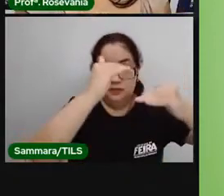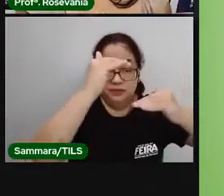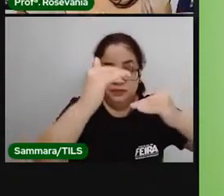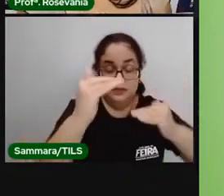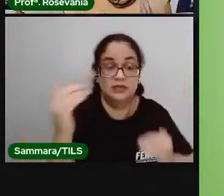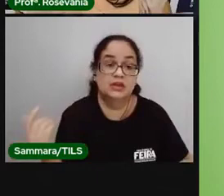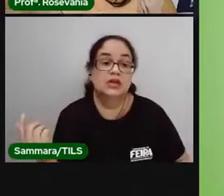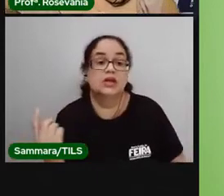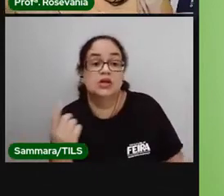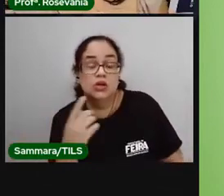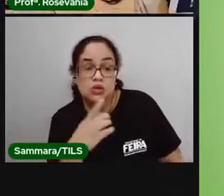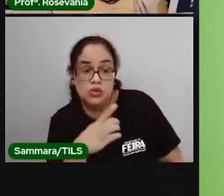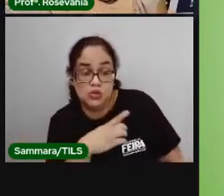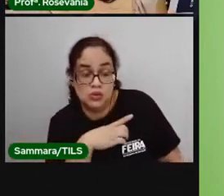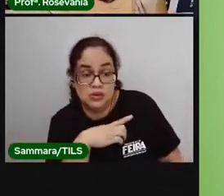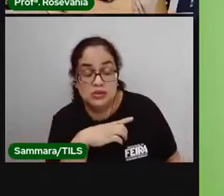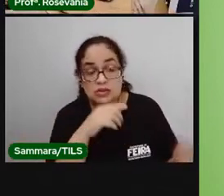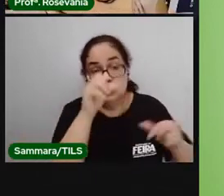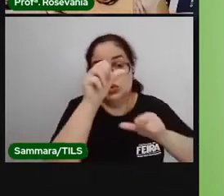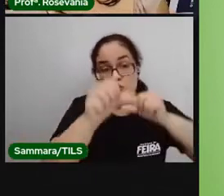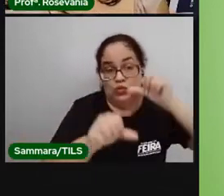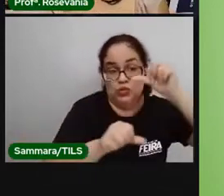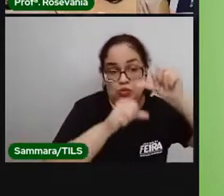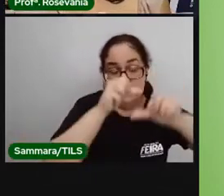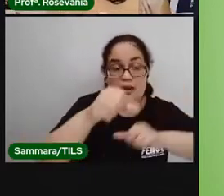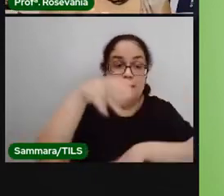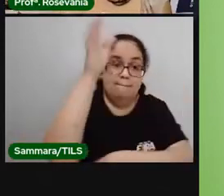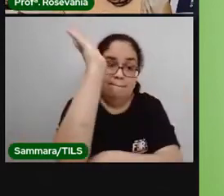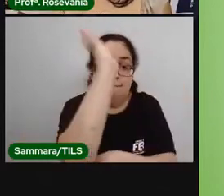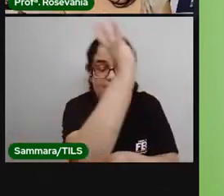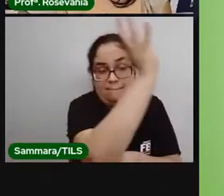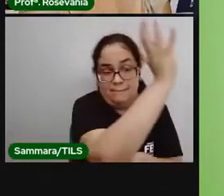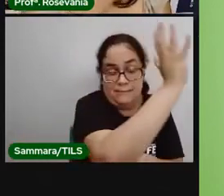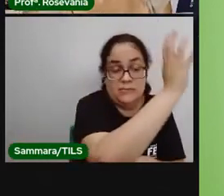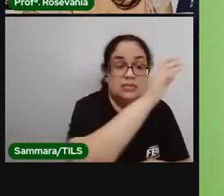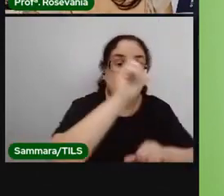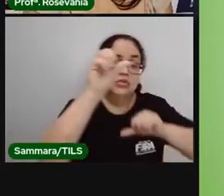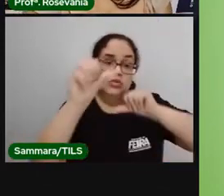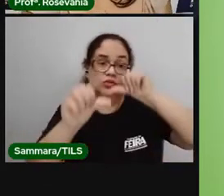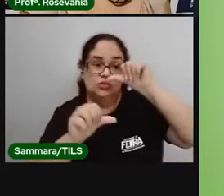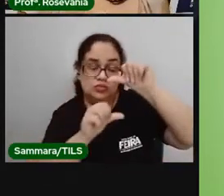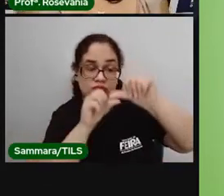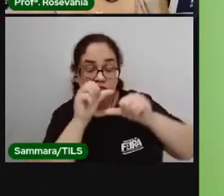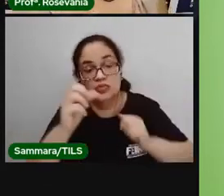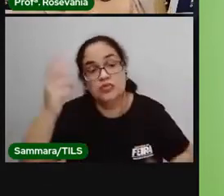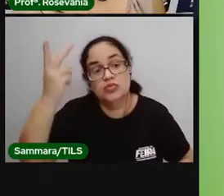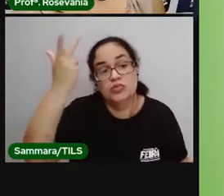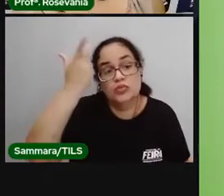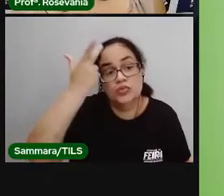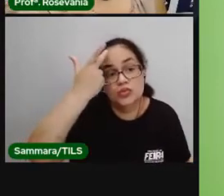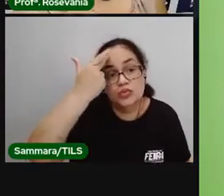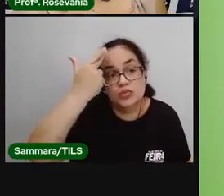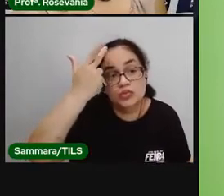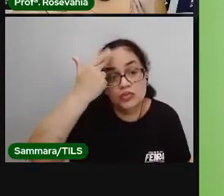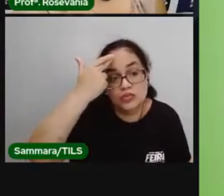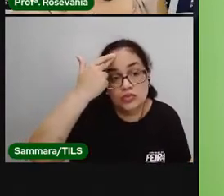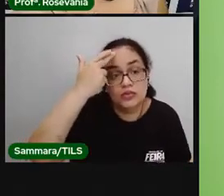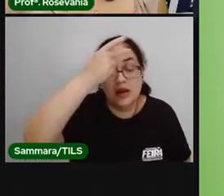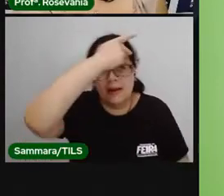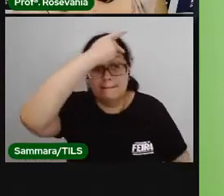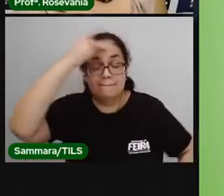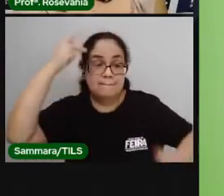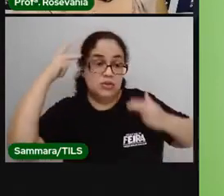está com alto grau de transformação dessa paisagem. Então, ela transformou de uma paisagem natural para uma paisagem